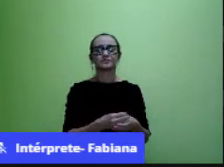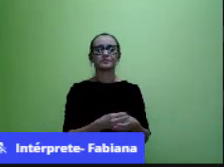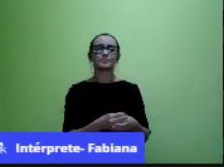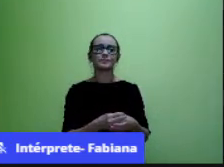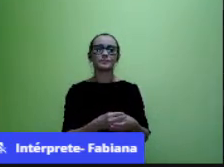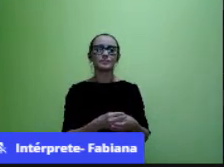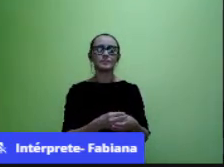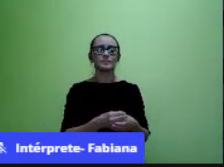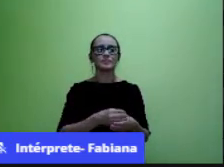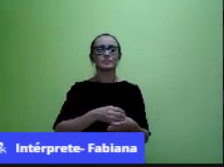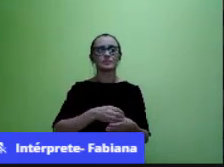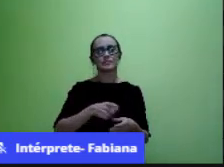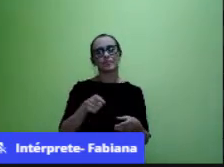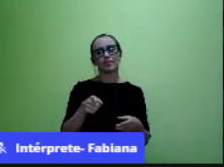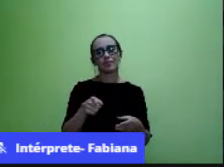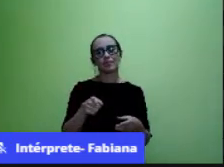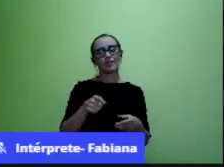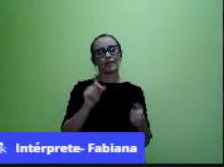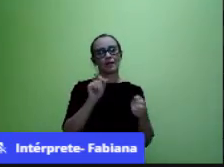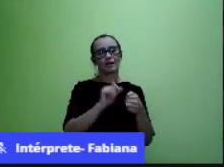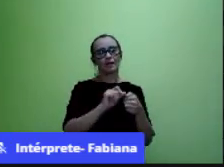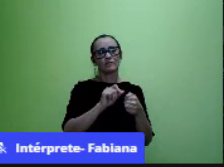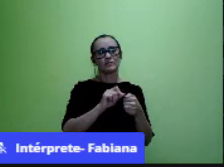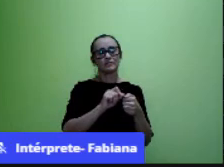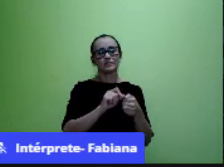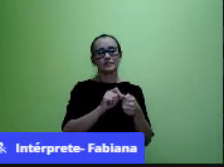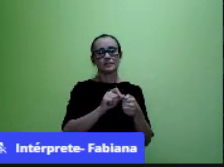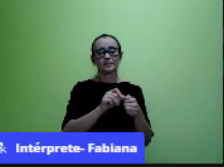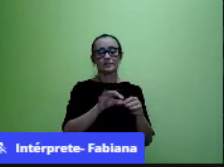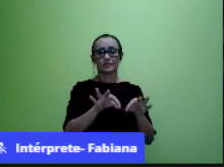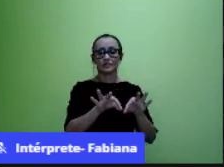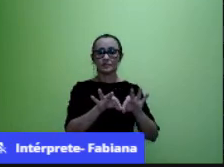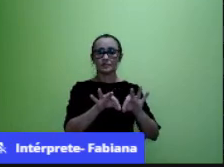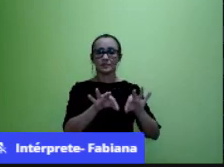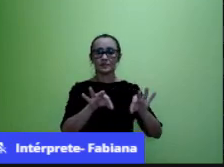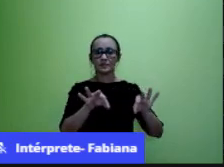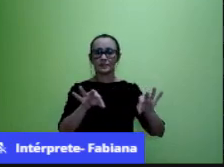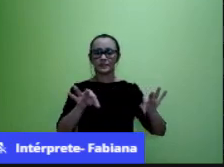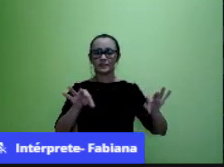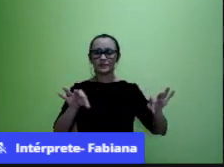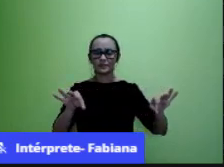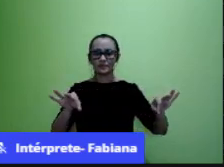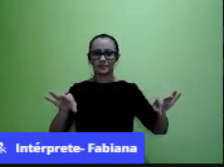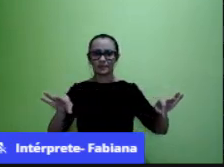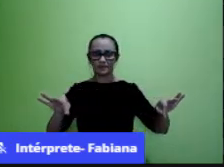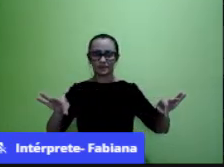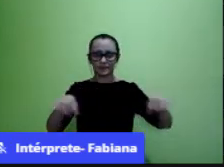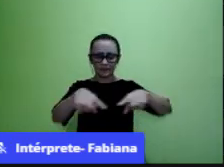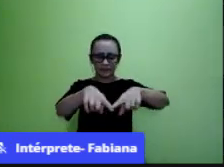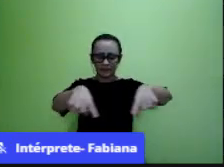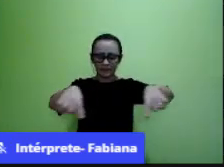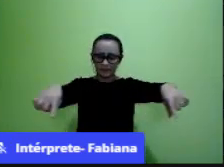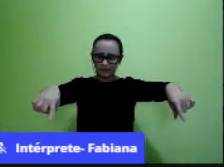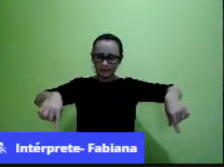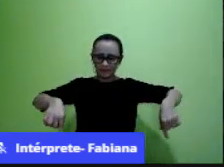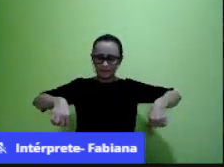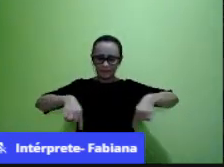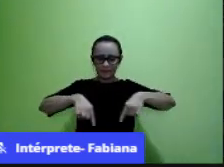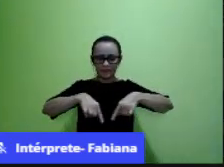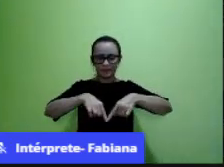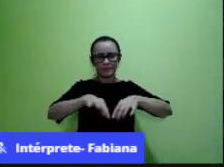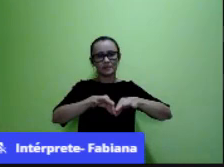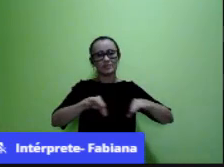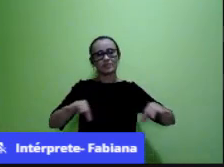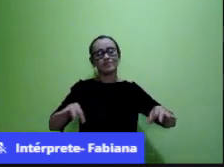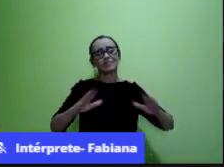deslocamentos aqui. Eu já fiz os deslocamentos sobre as linhas, tá? Então, colocar a linha no chão, ou, mas lá minha